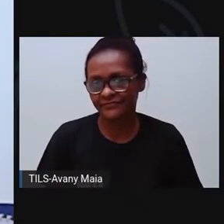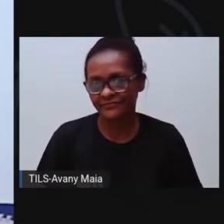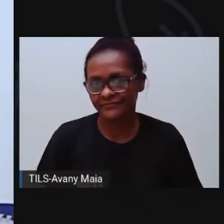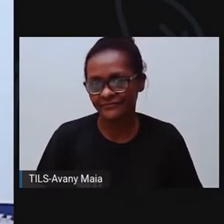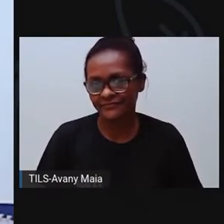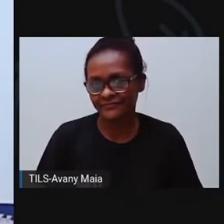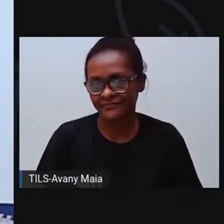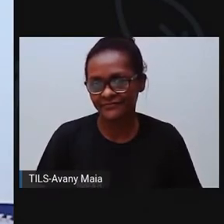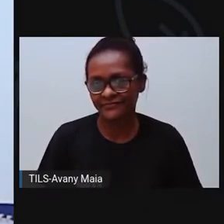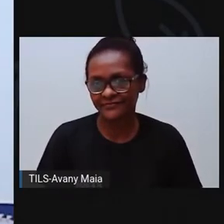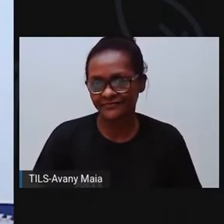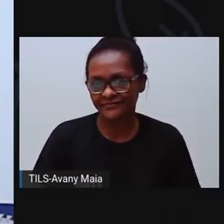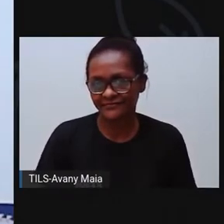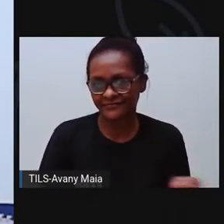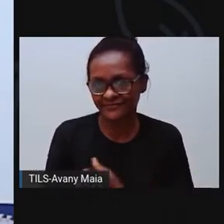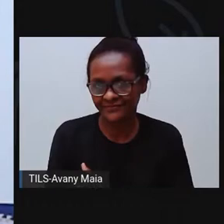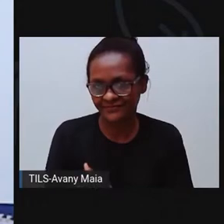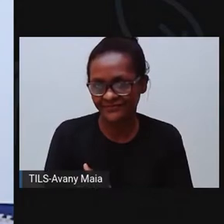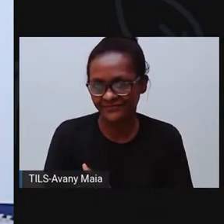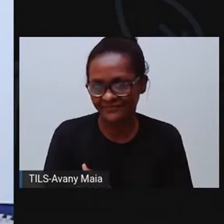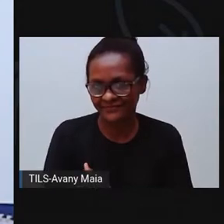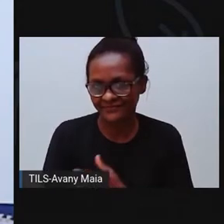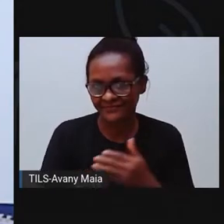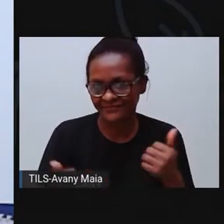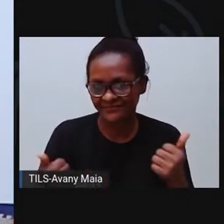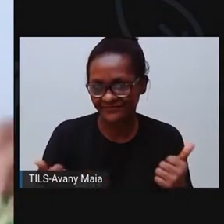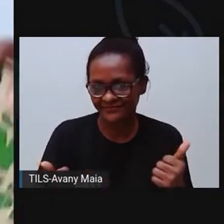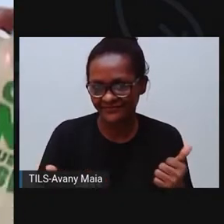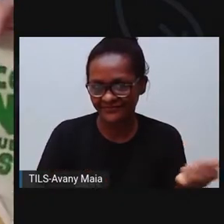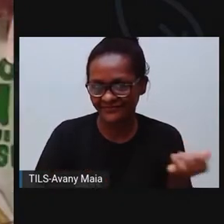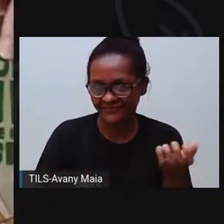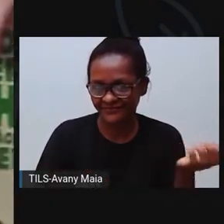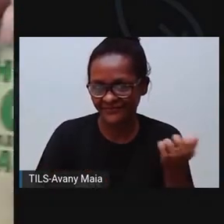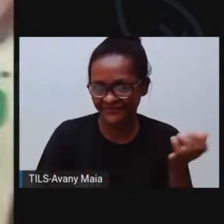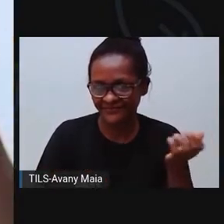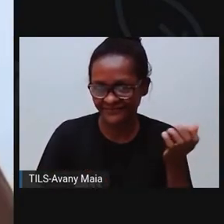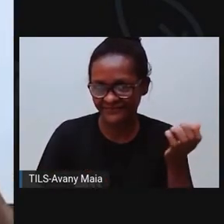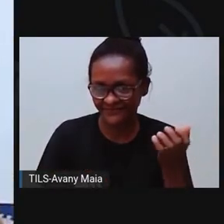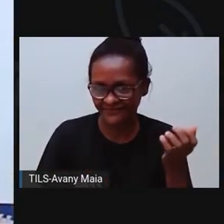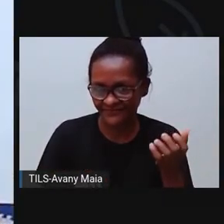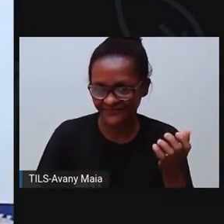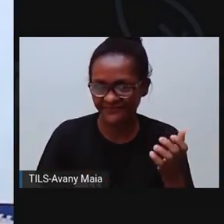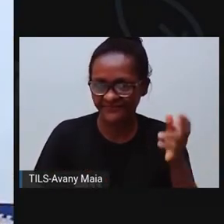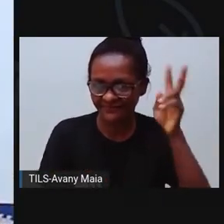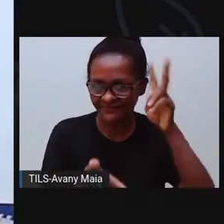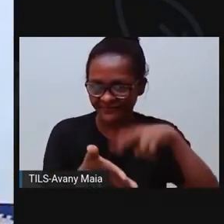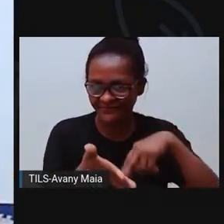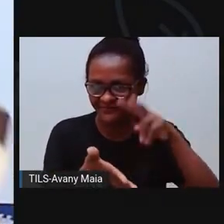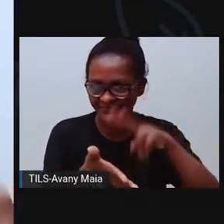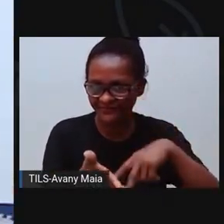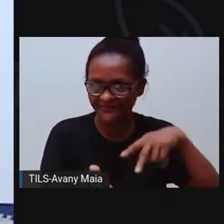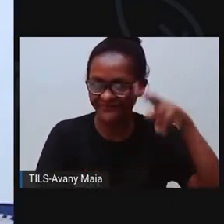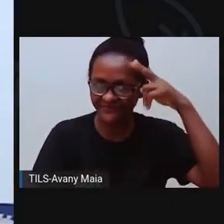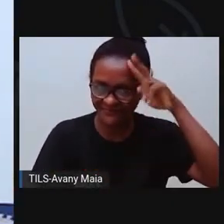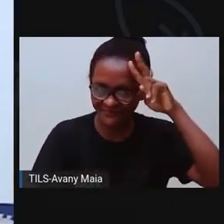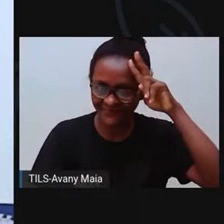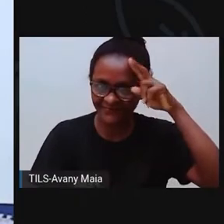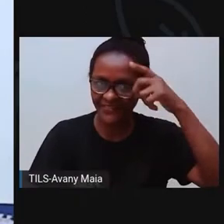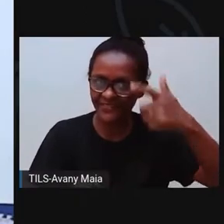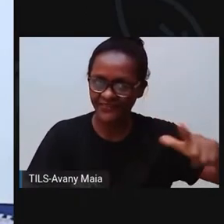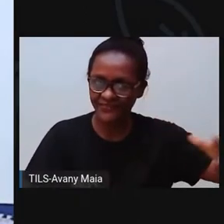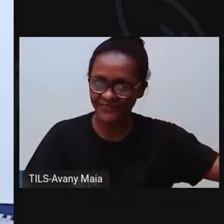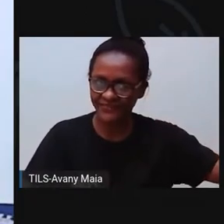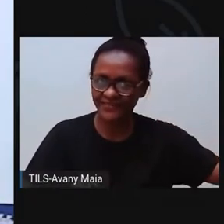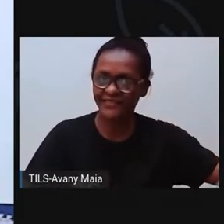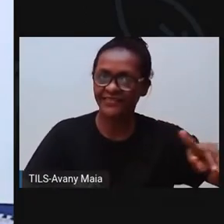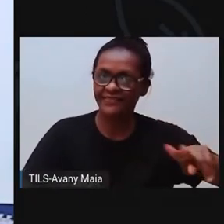Fim. Entrou por uma porta, saiu por outra. Quem quiser que conte outra. Essa foi a